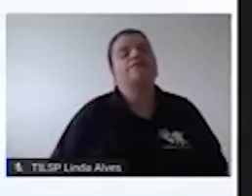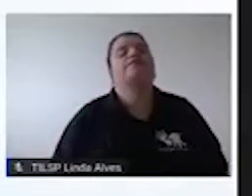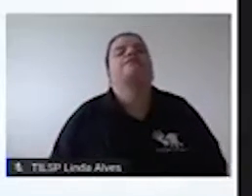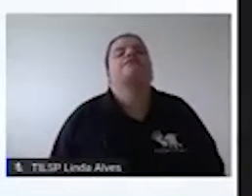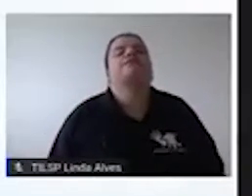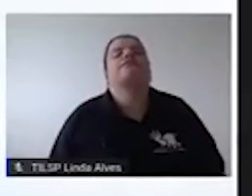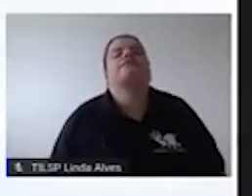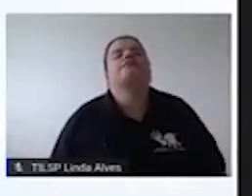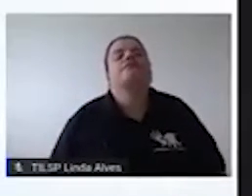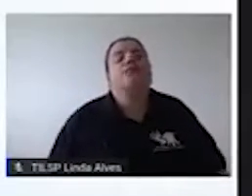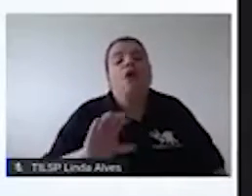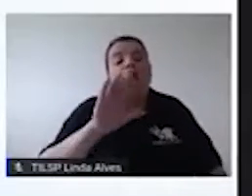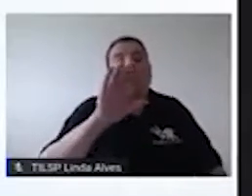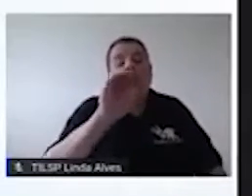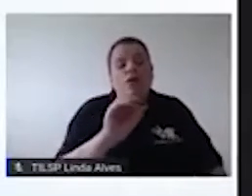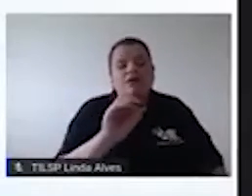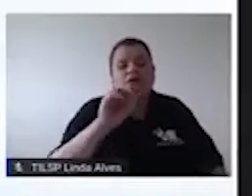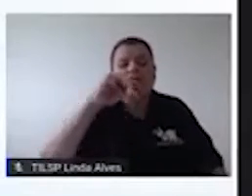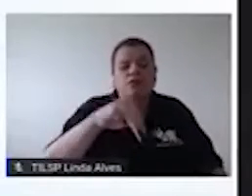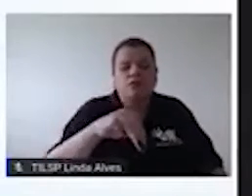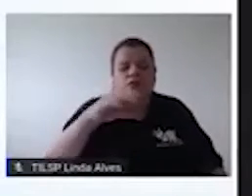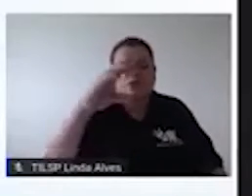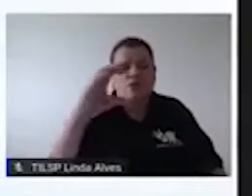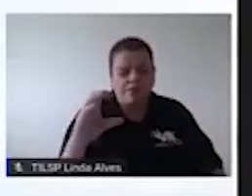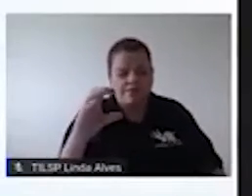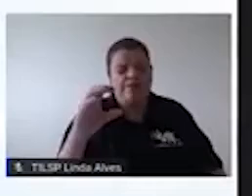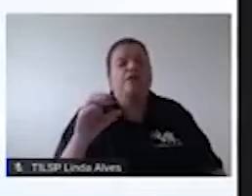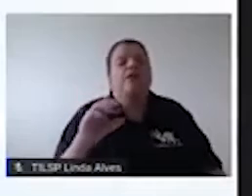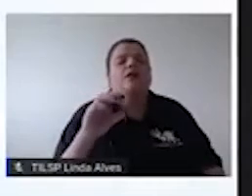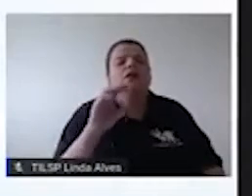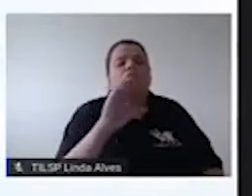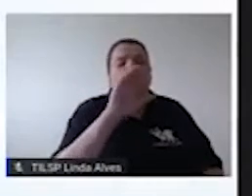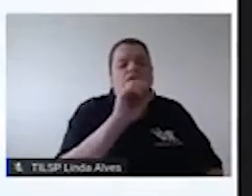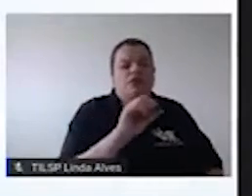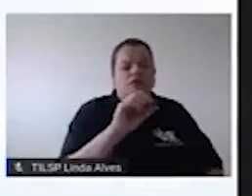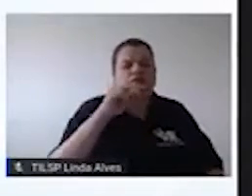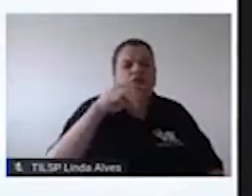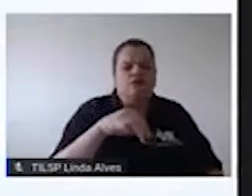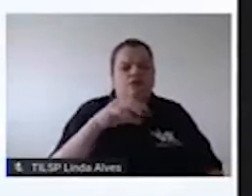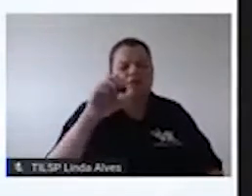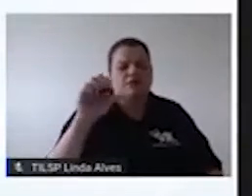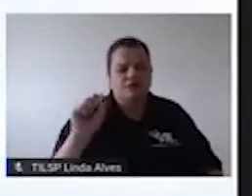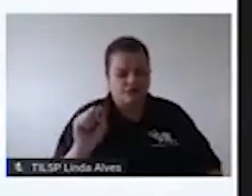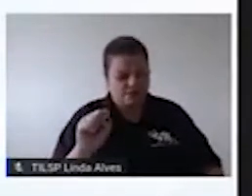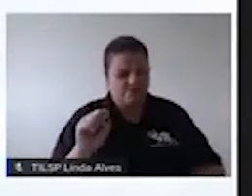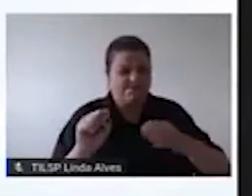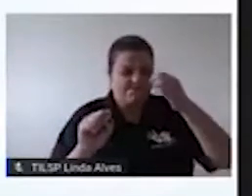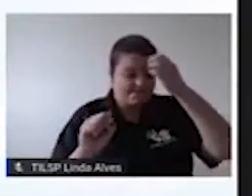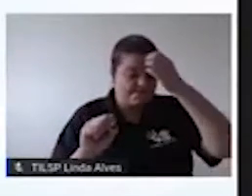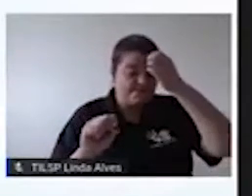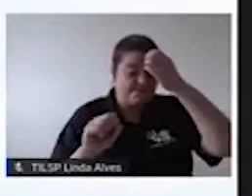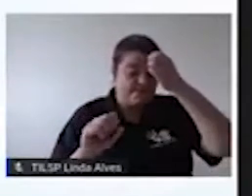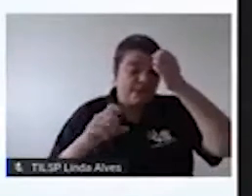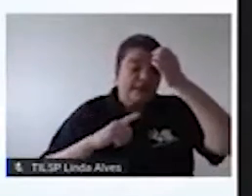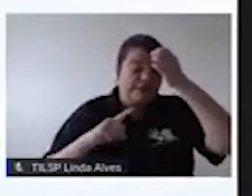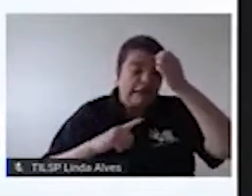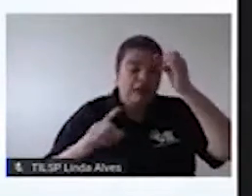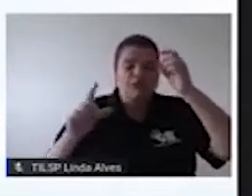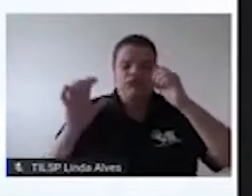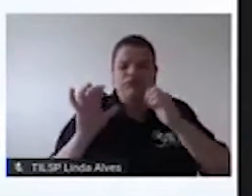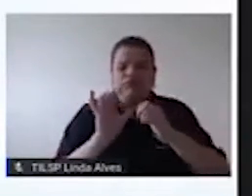Organização Mundial do Comércio, a Organização Mundial da Saúde, enfim, muitos organismos